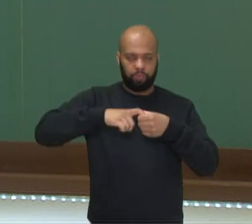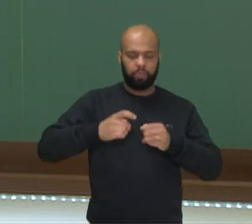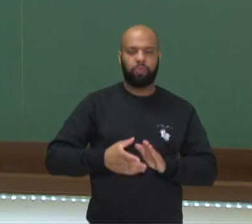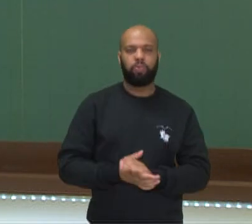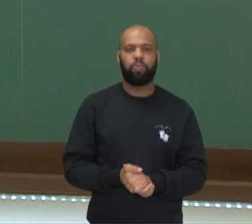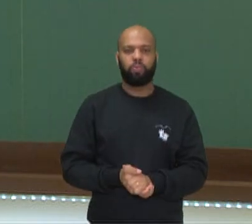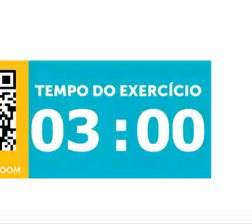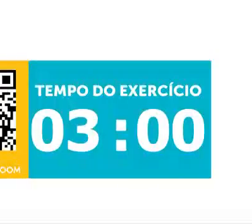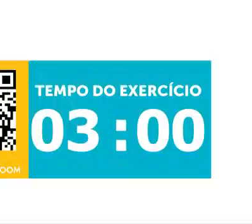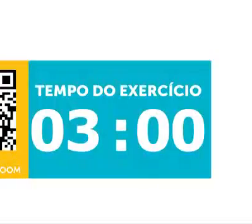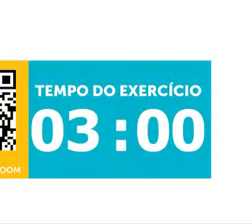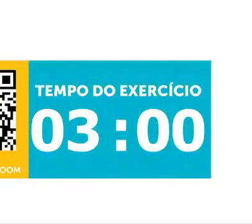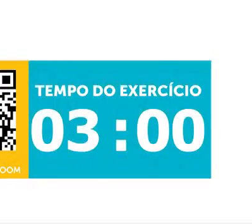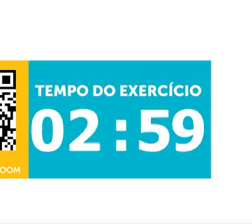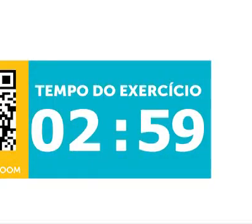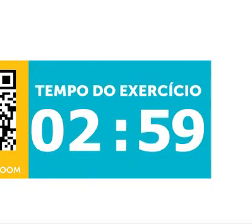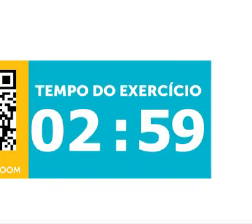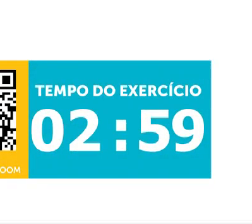logo volto.